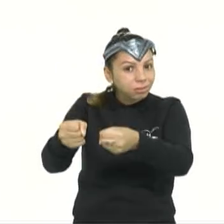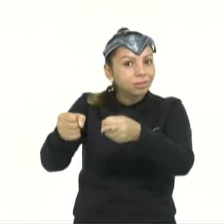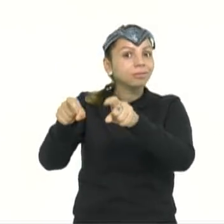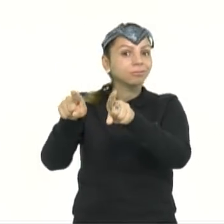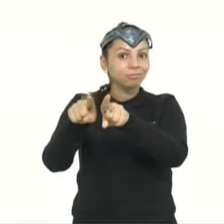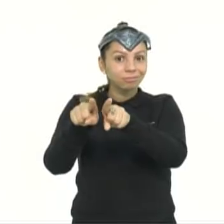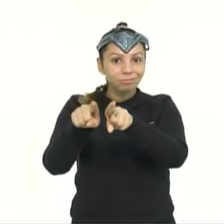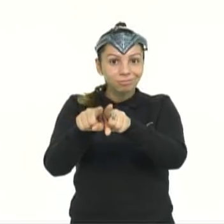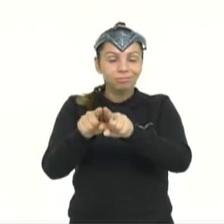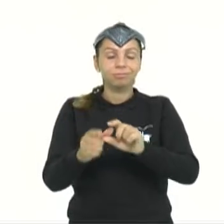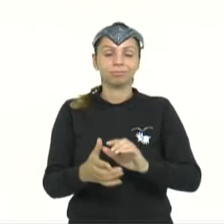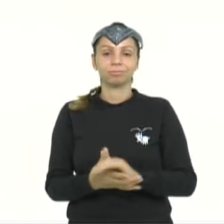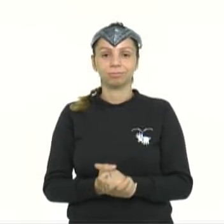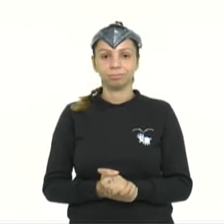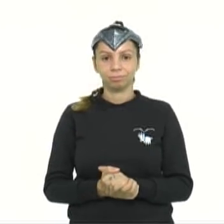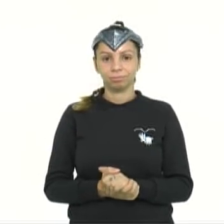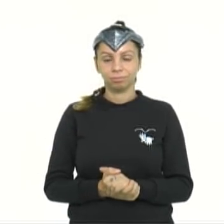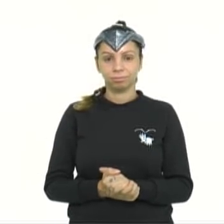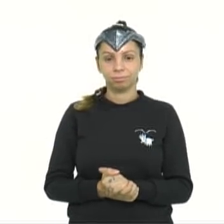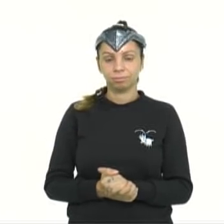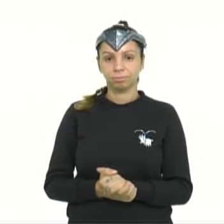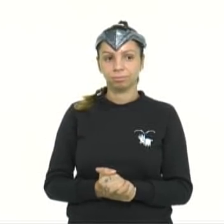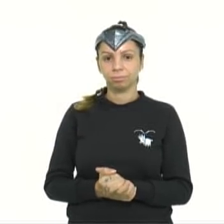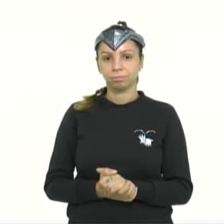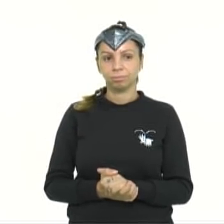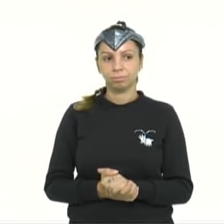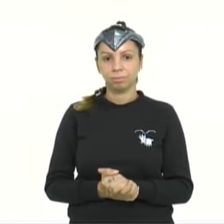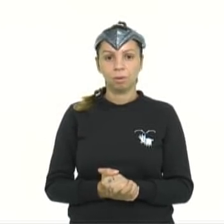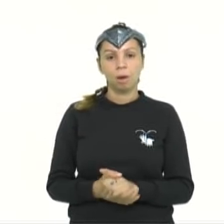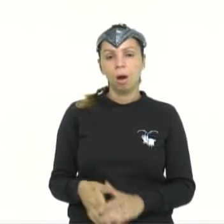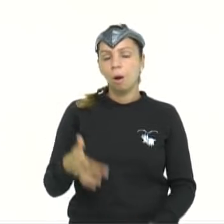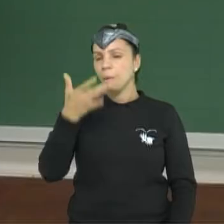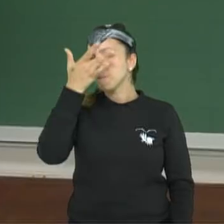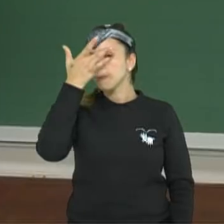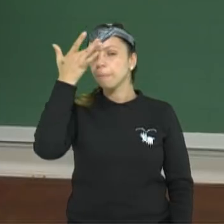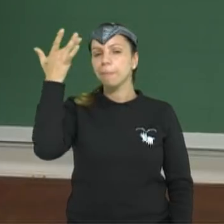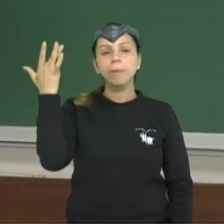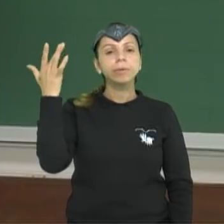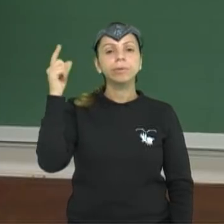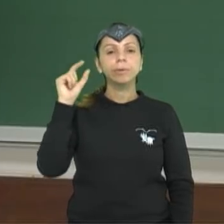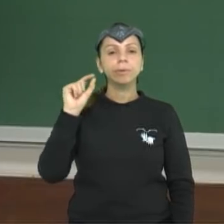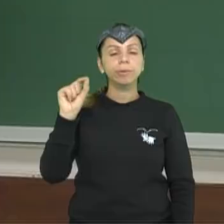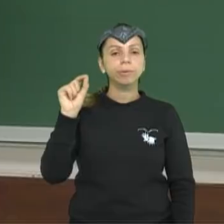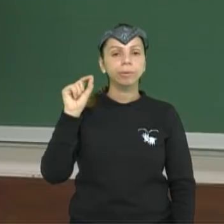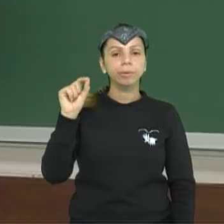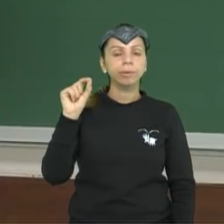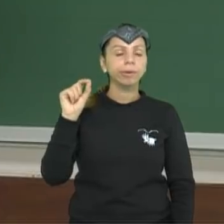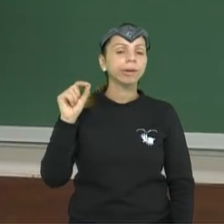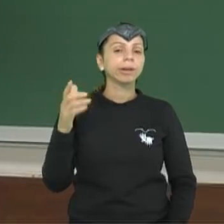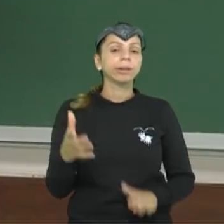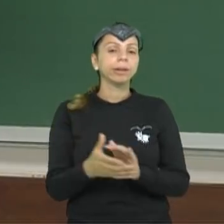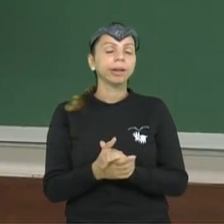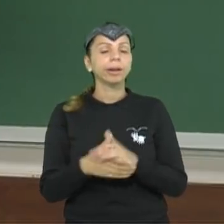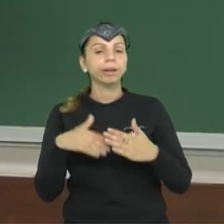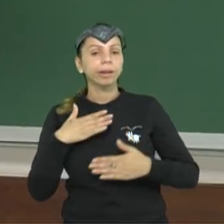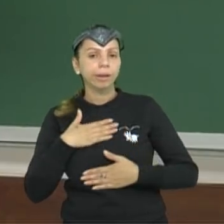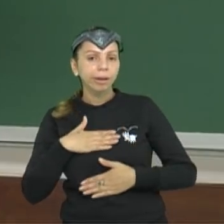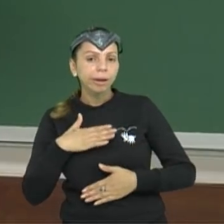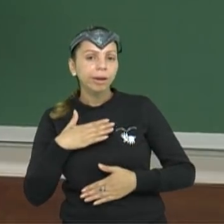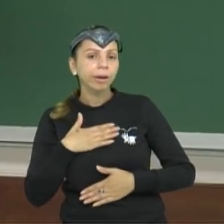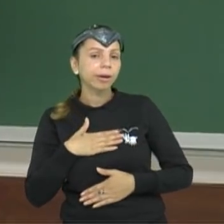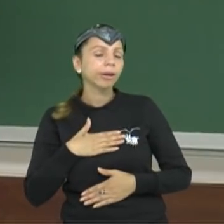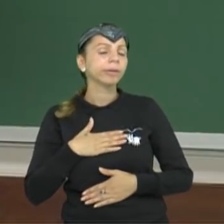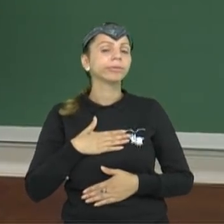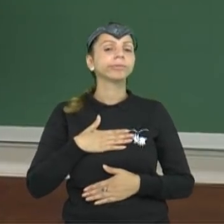super-herói. Humble, ou o seu super-herói é uma pessoa, ele é humilde, ele sabe bem, ele